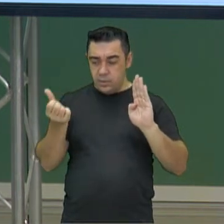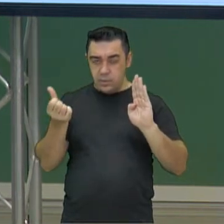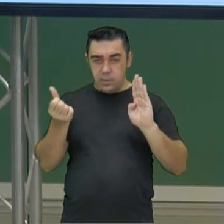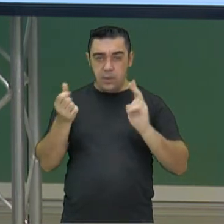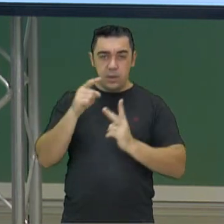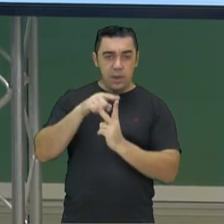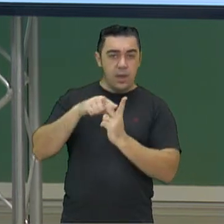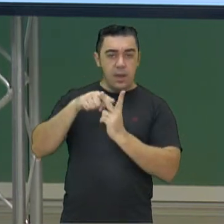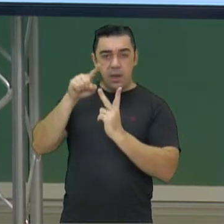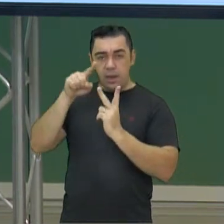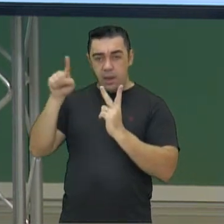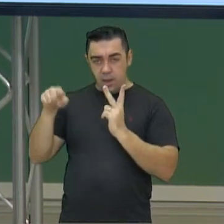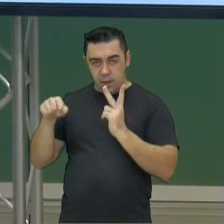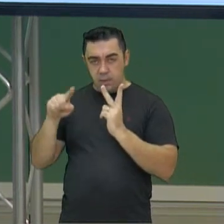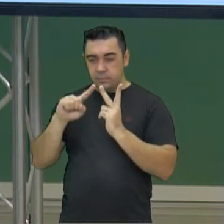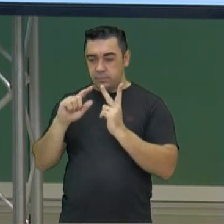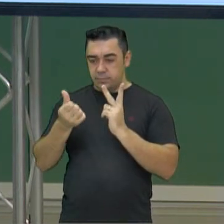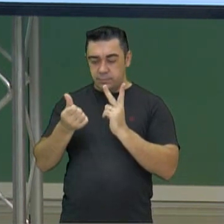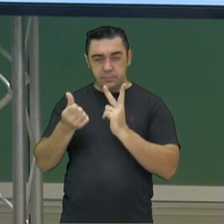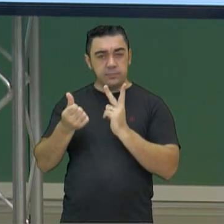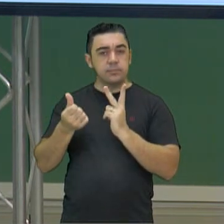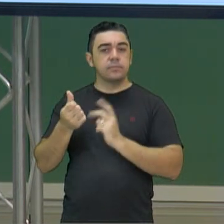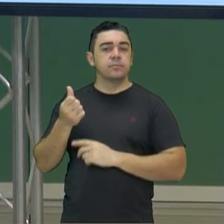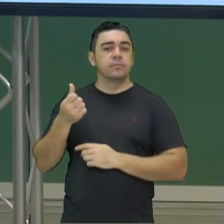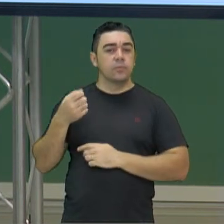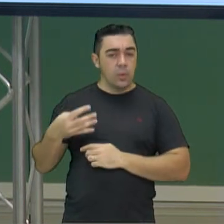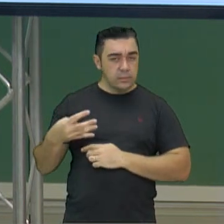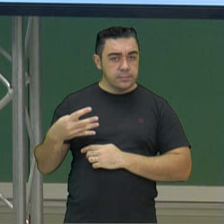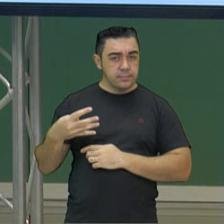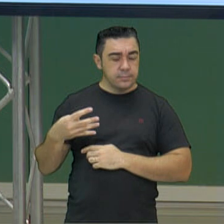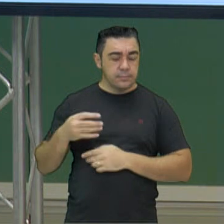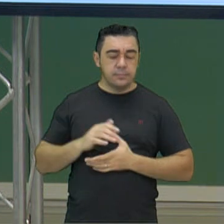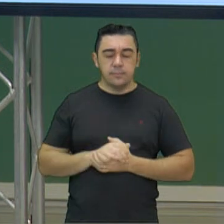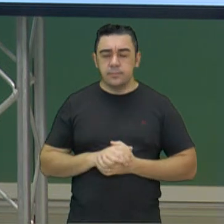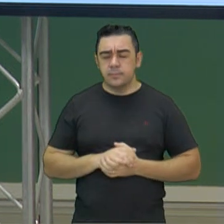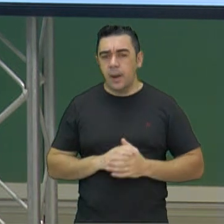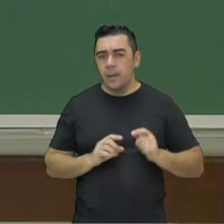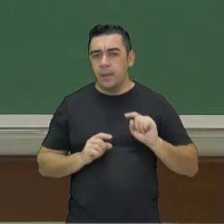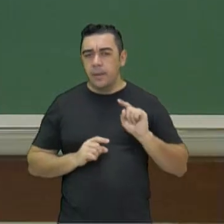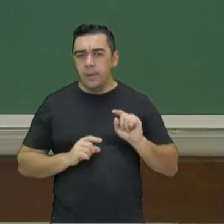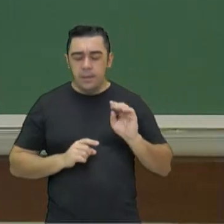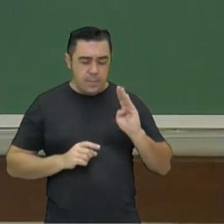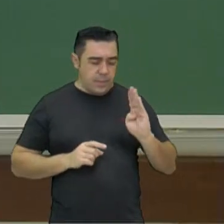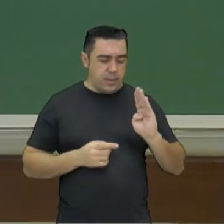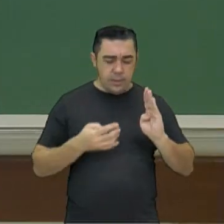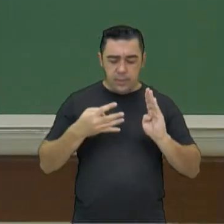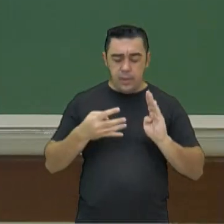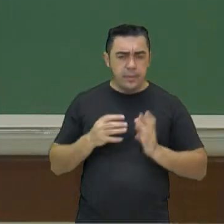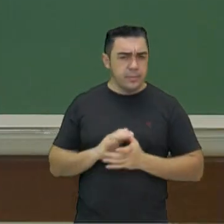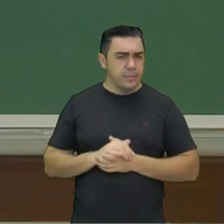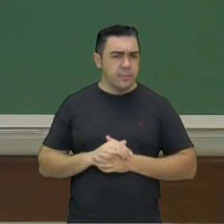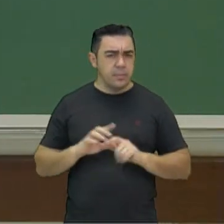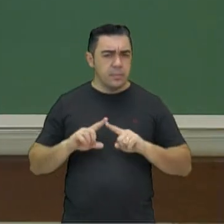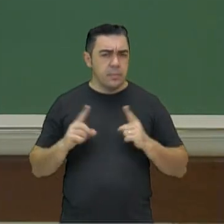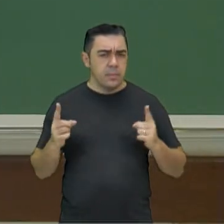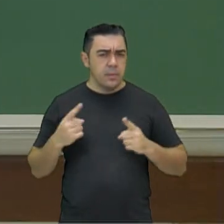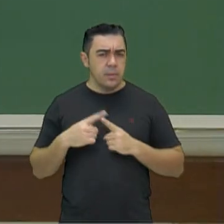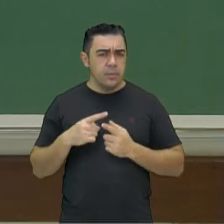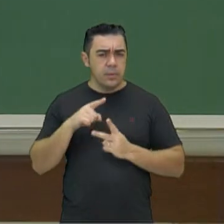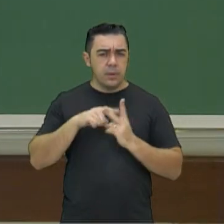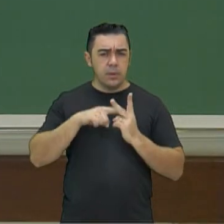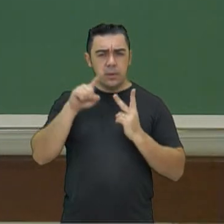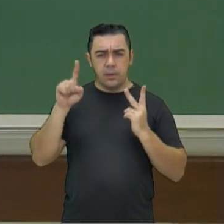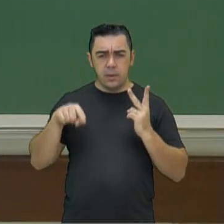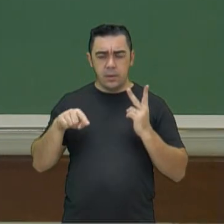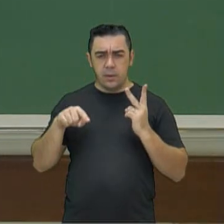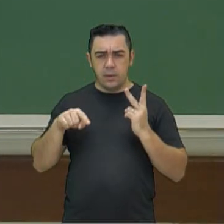Fazendo a raiz quadrada dos dois membros, então B vale 4. Professora, mas por que raiz quadrada de 16 é